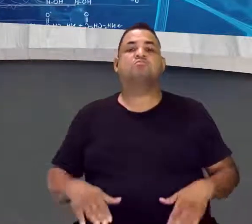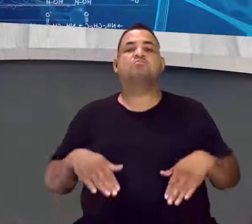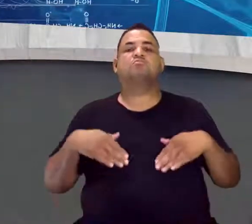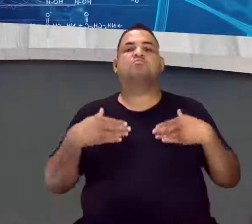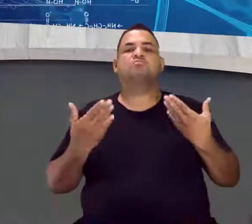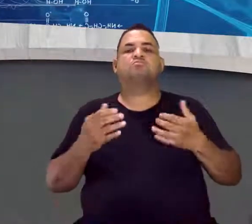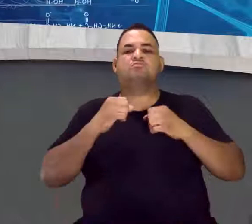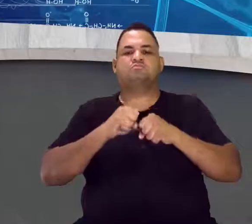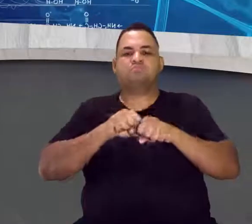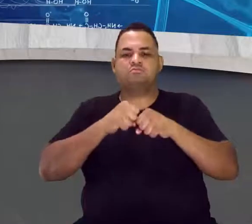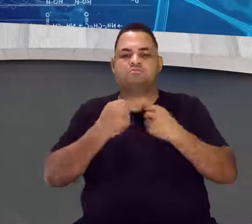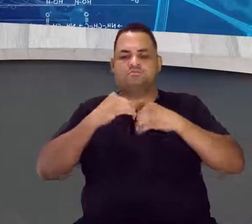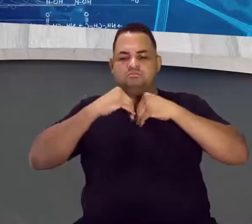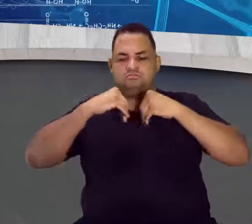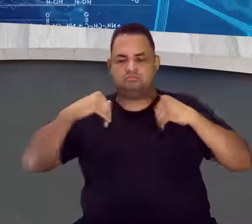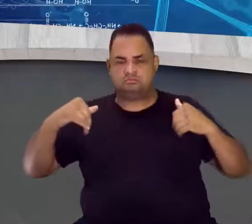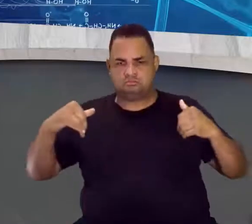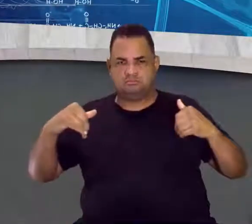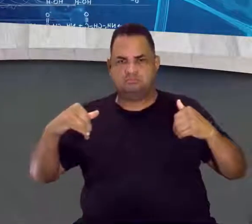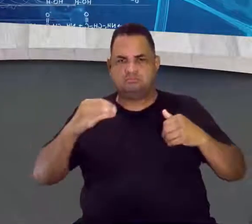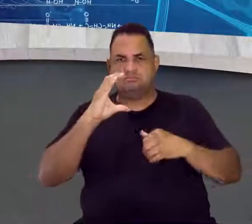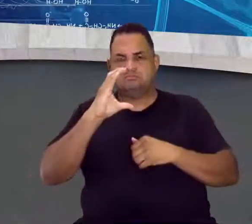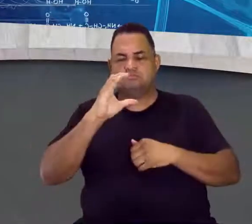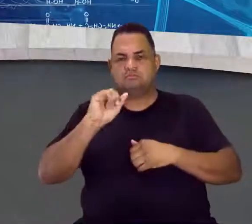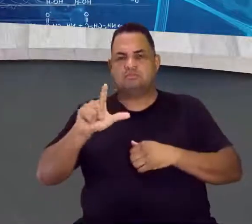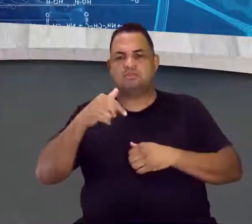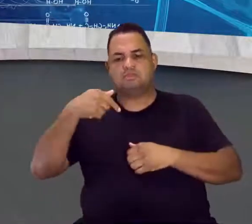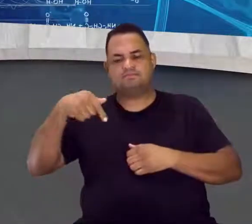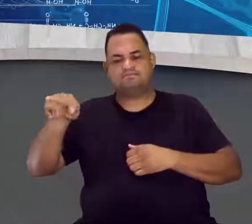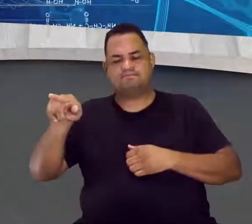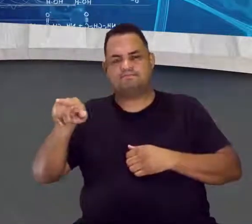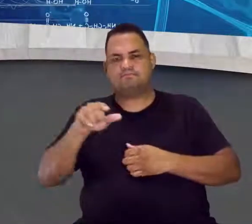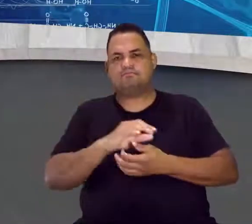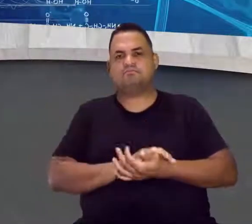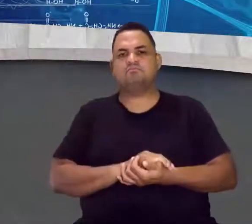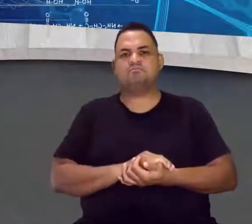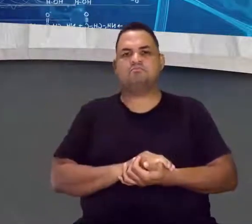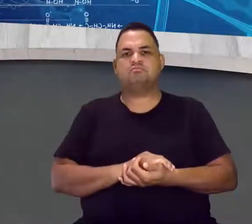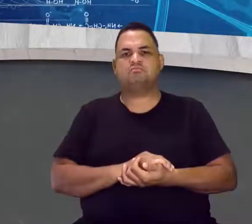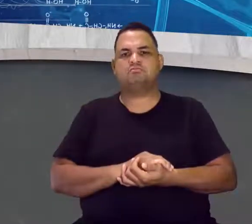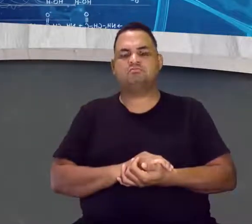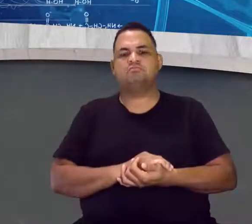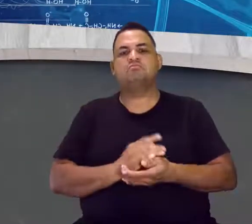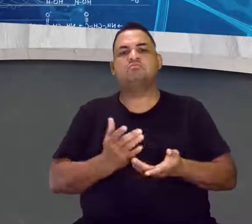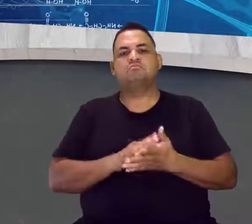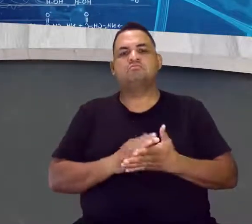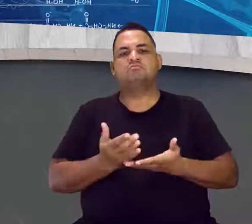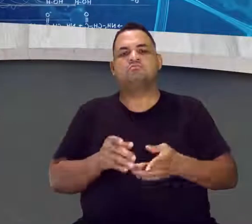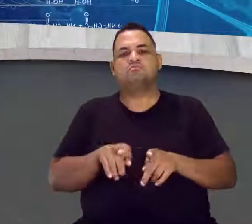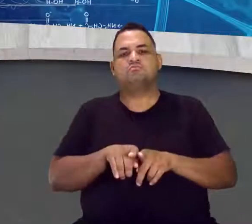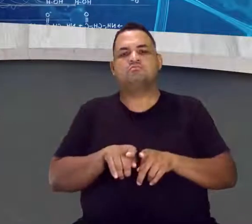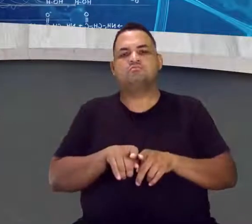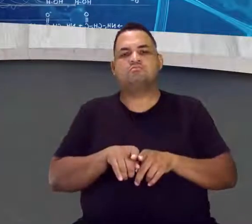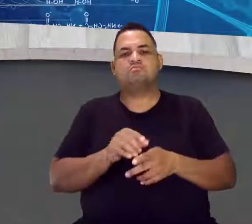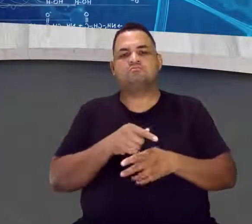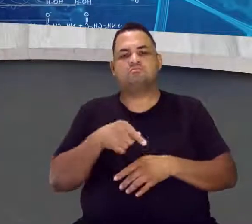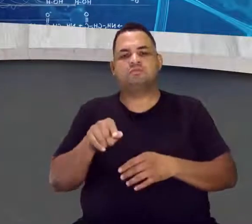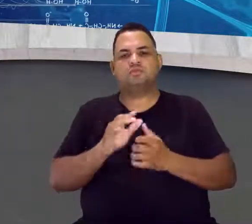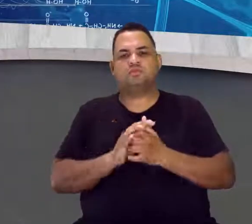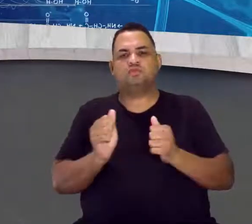quebra ali, o divórcio entre eles, o cloro foi embora com o elétron que ele tinha e ainda levou o elétron do